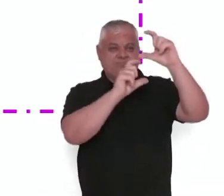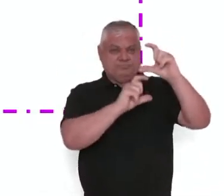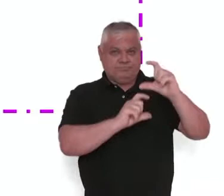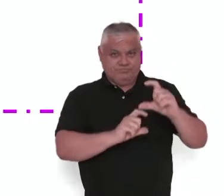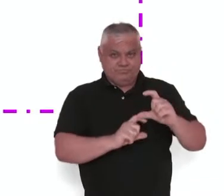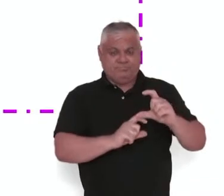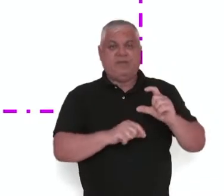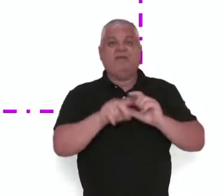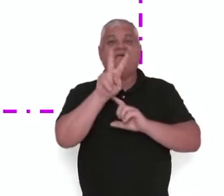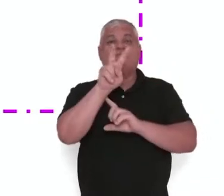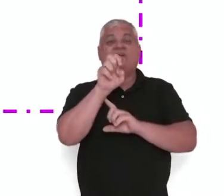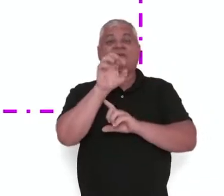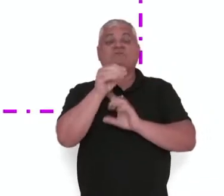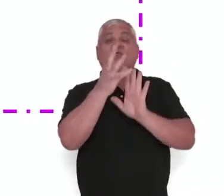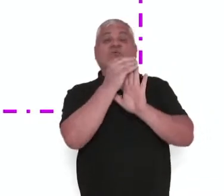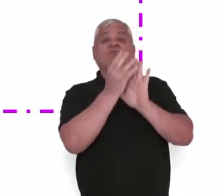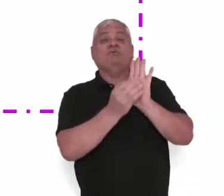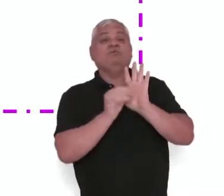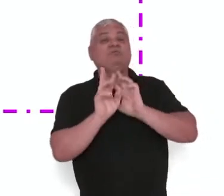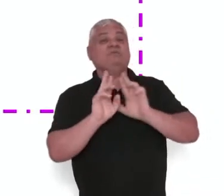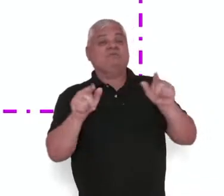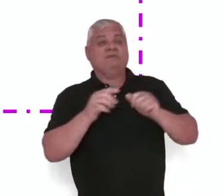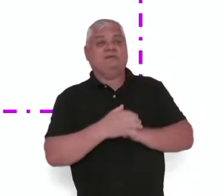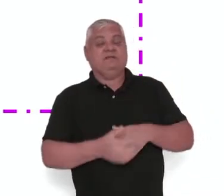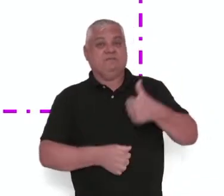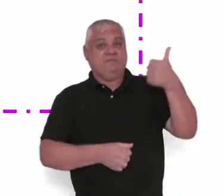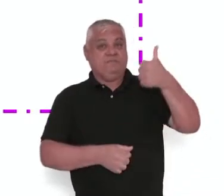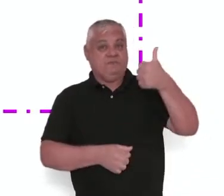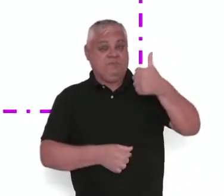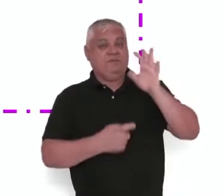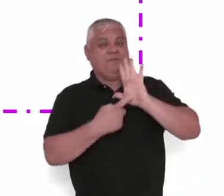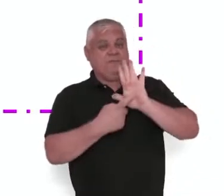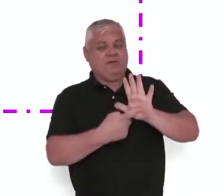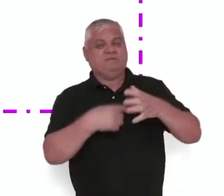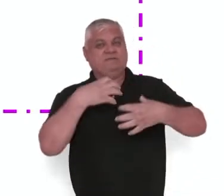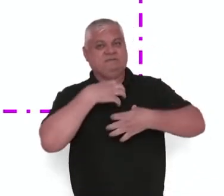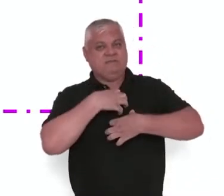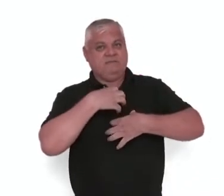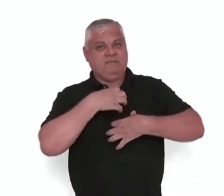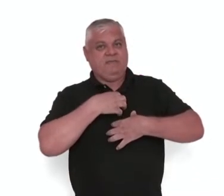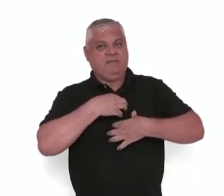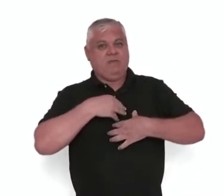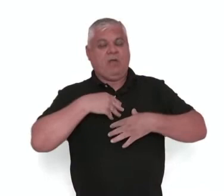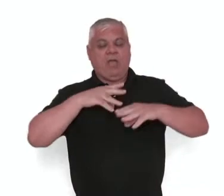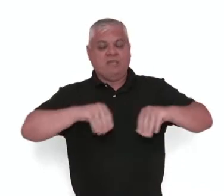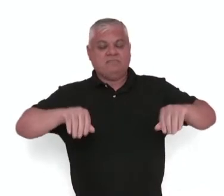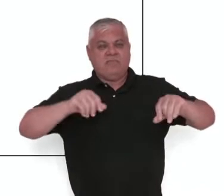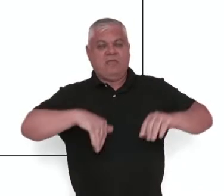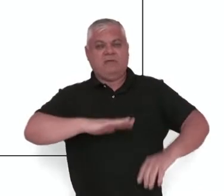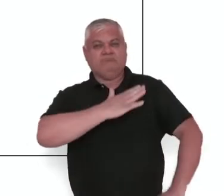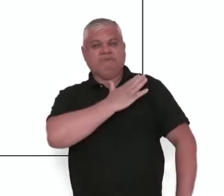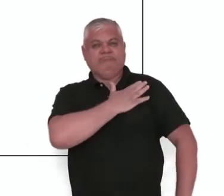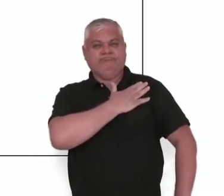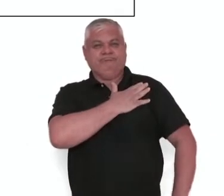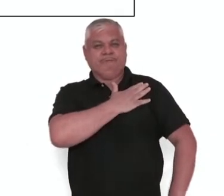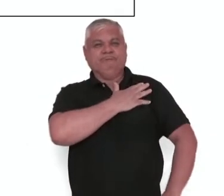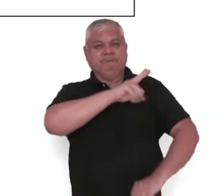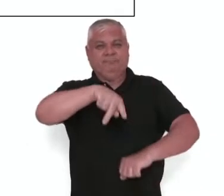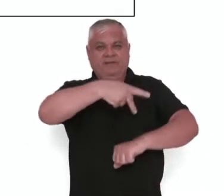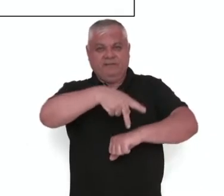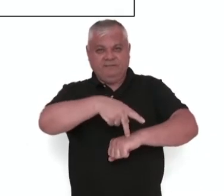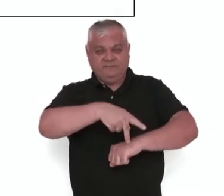conteúdos são o quê? Diferentes. O primeiro revela sentimentos de patriotismo e o segundo, narra